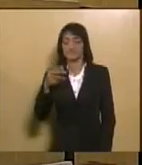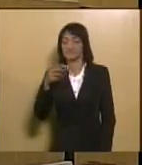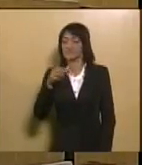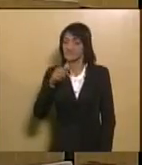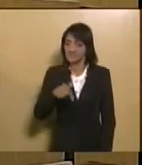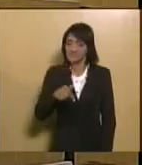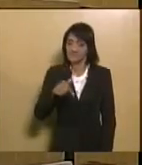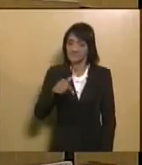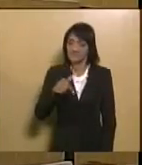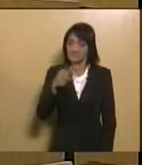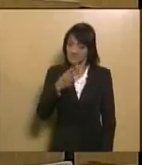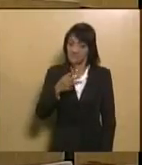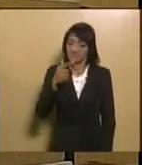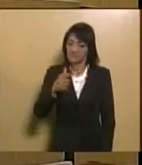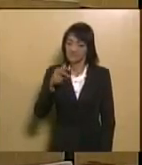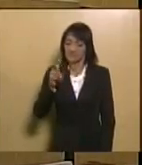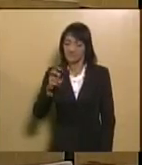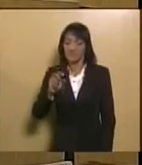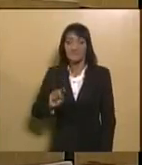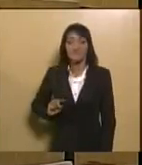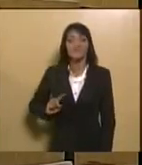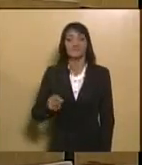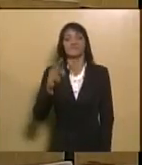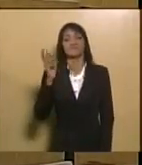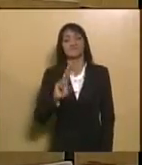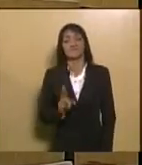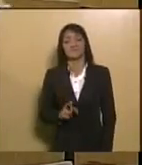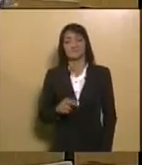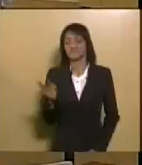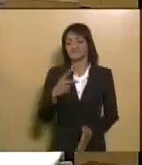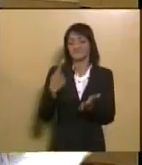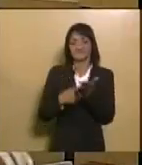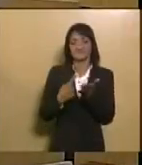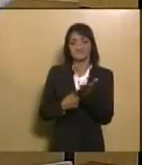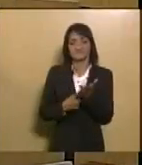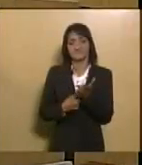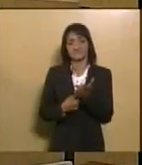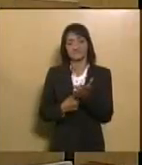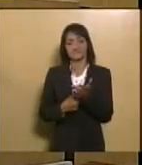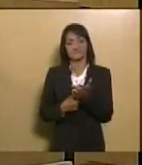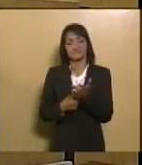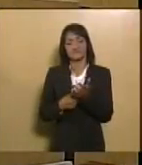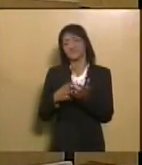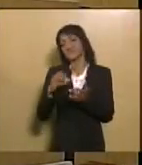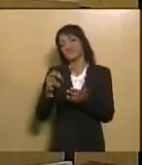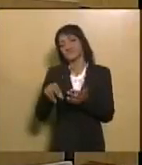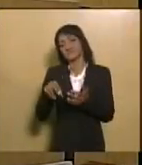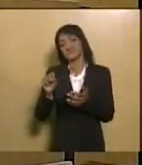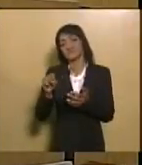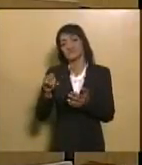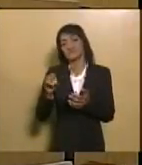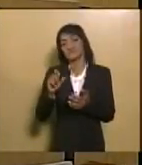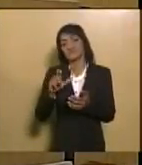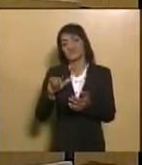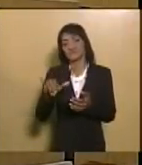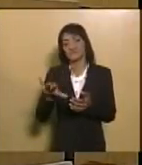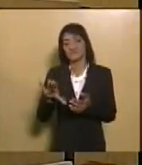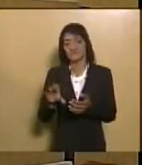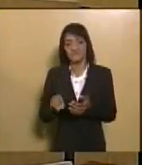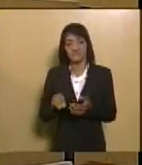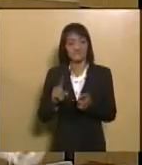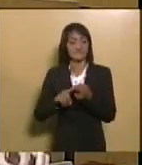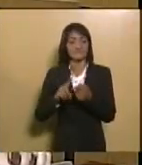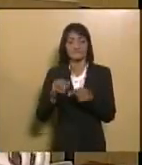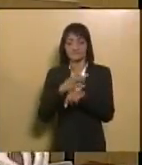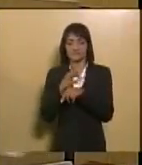R$4.375.000, firmado entre o BNDES e esse consórcio. Recebemos também, no recesso, uma cópia